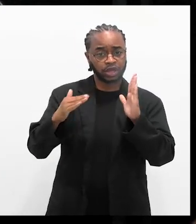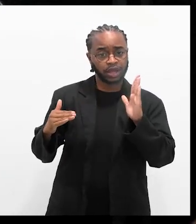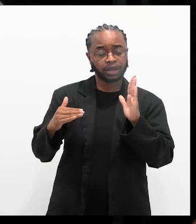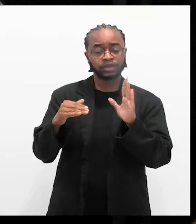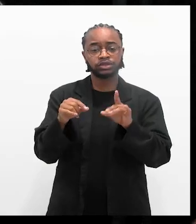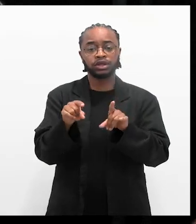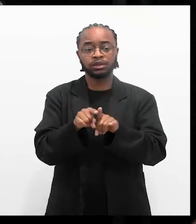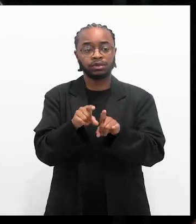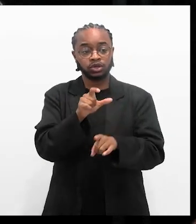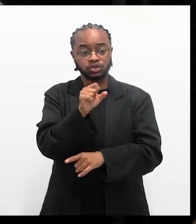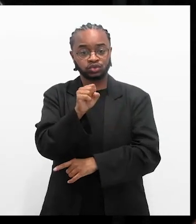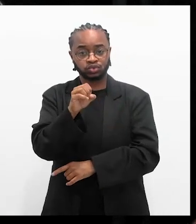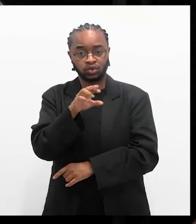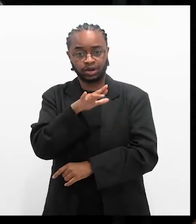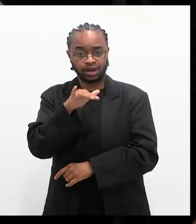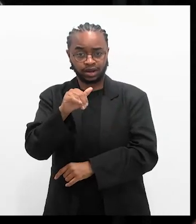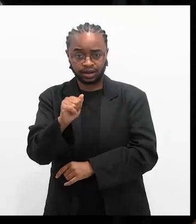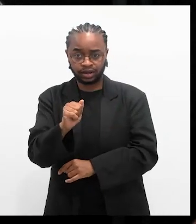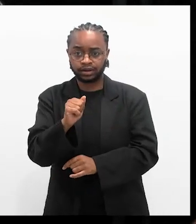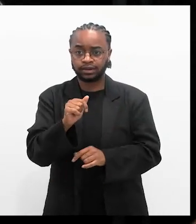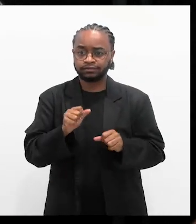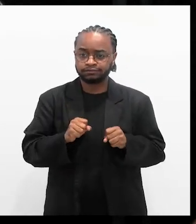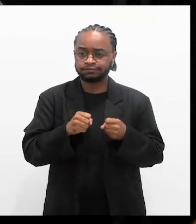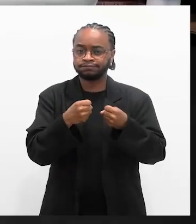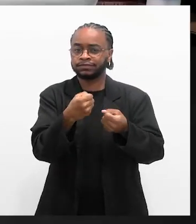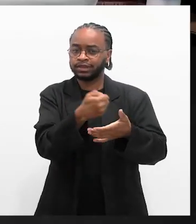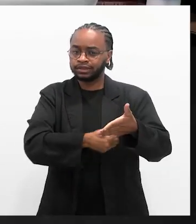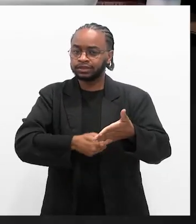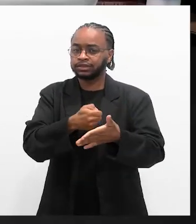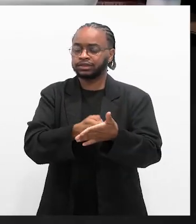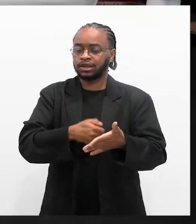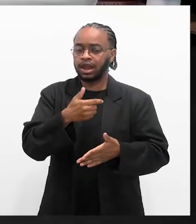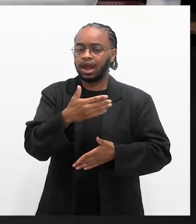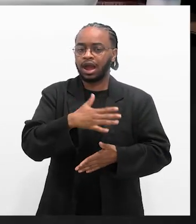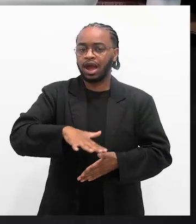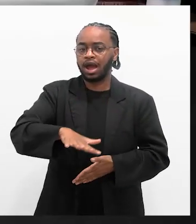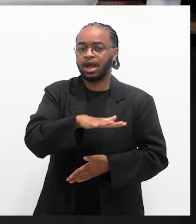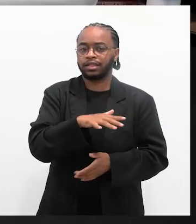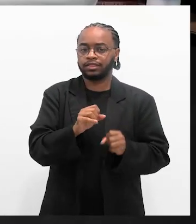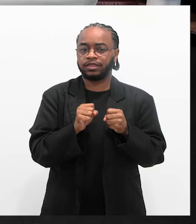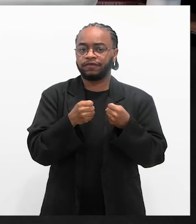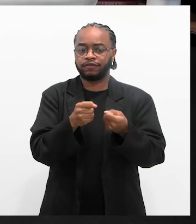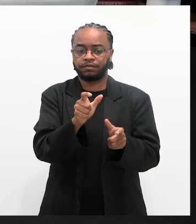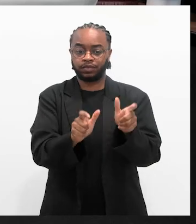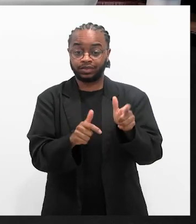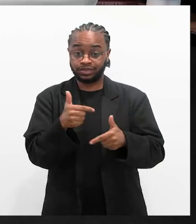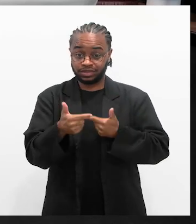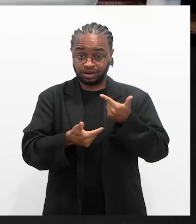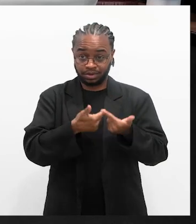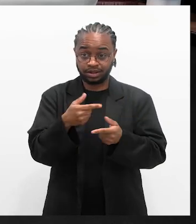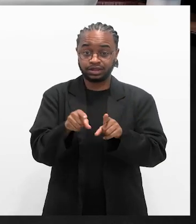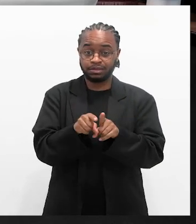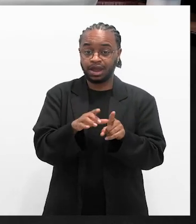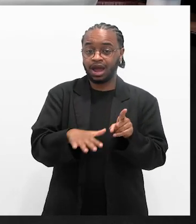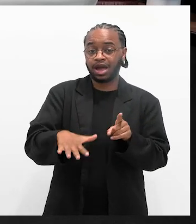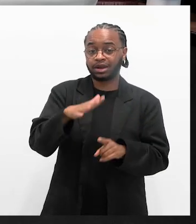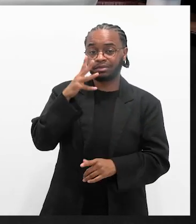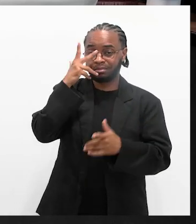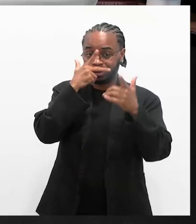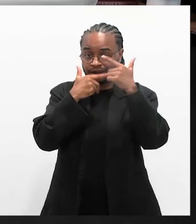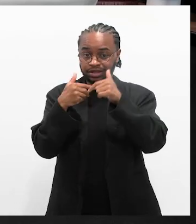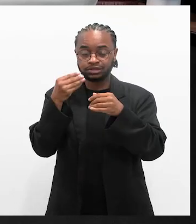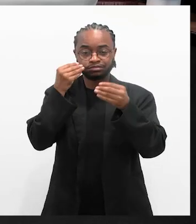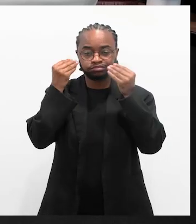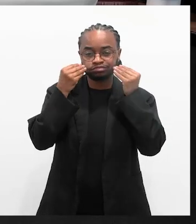de estética, e a Soraya é muito forte também nessa parte aí, né, de defesa dos trabalhadores, né, da beleza e